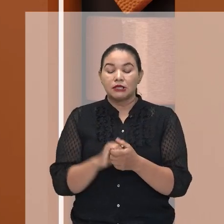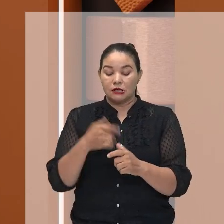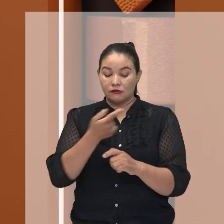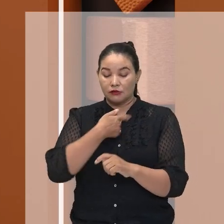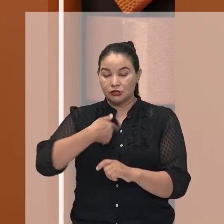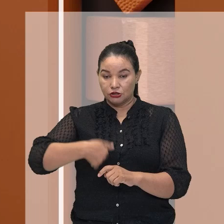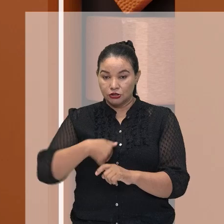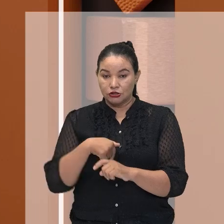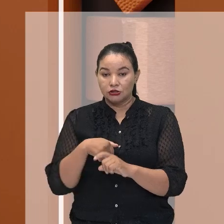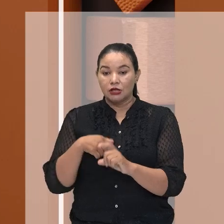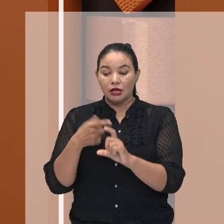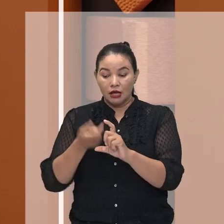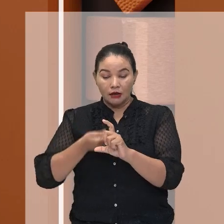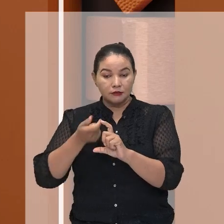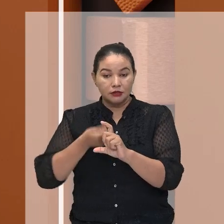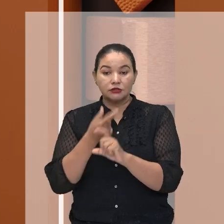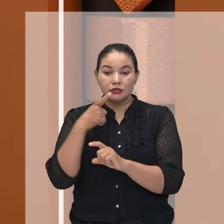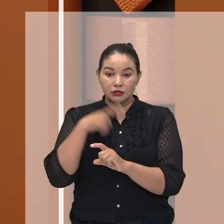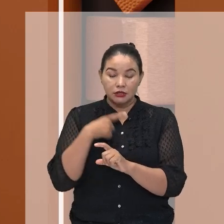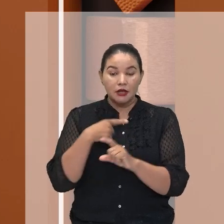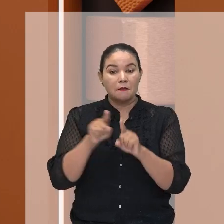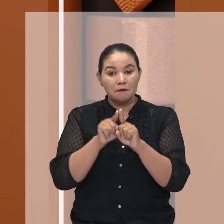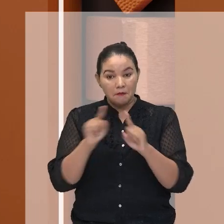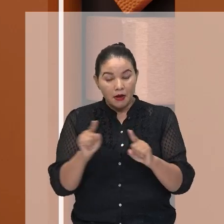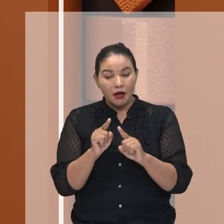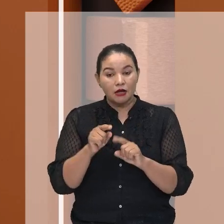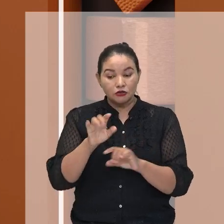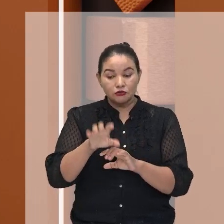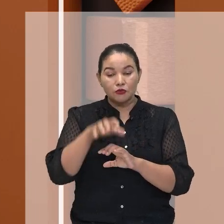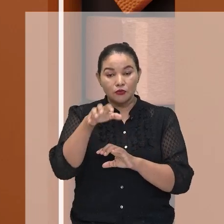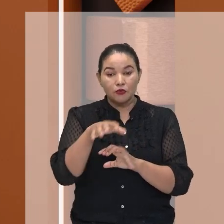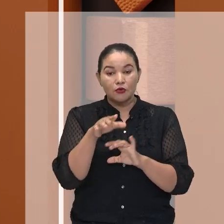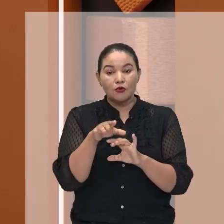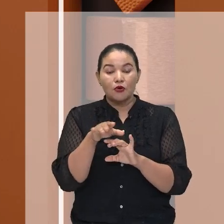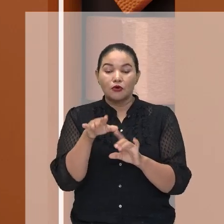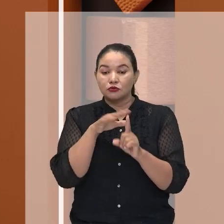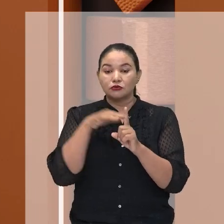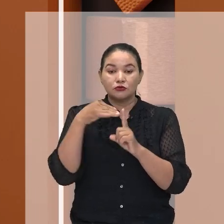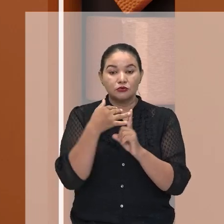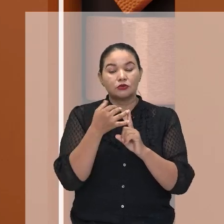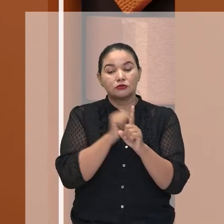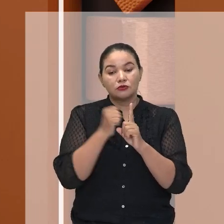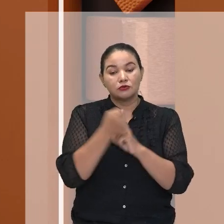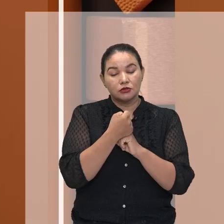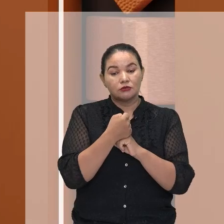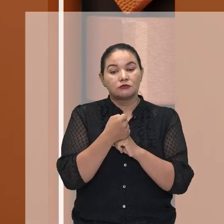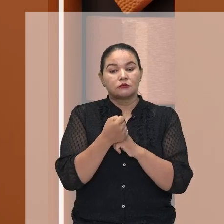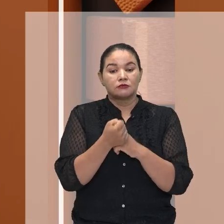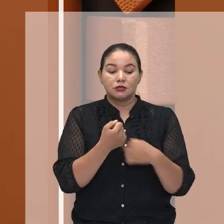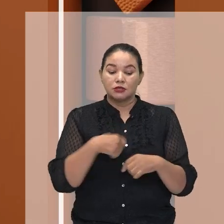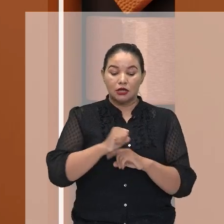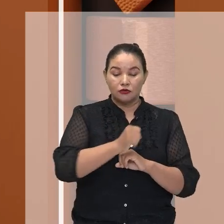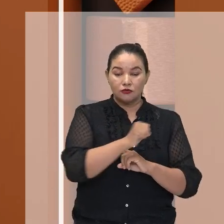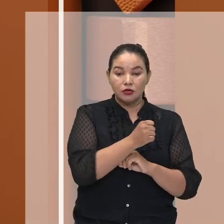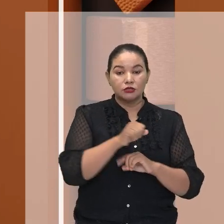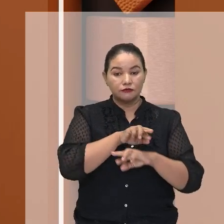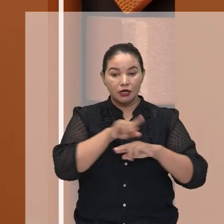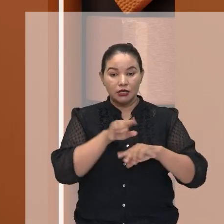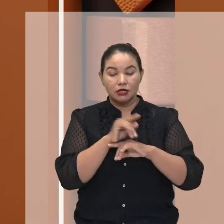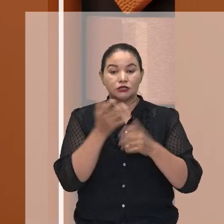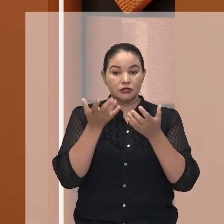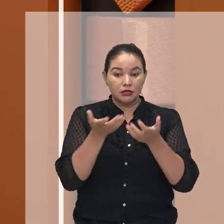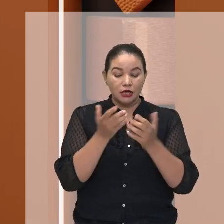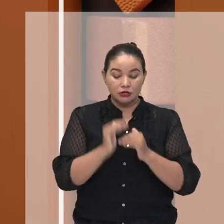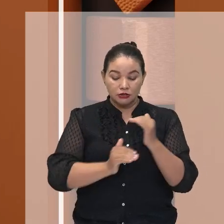econômico capitalista, porém a parte social já não é, né? Taiwan não, quer manter todo esse processo